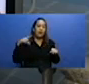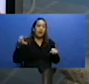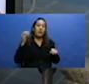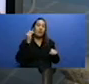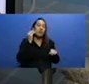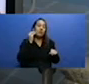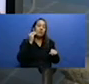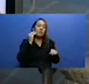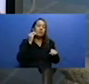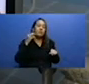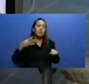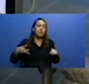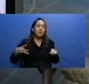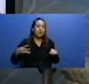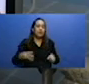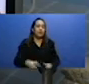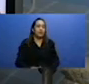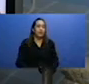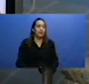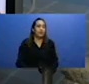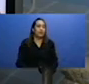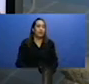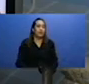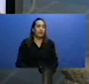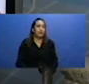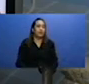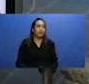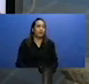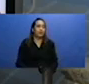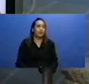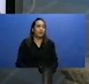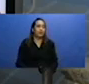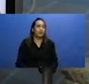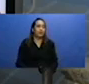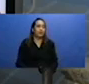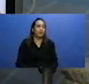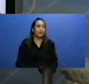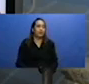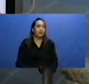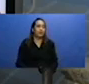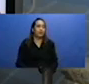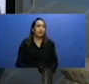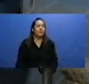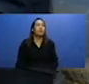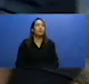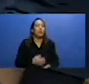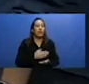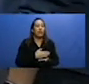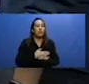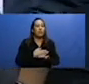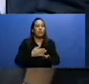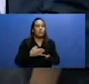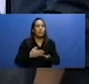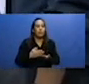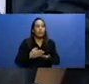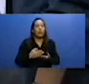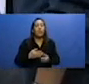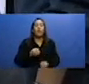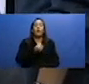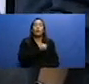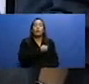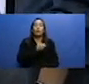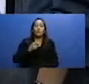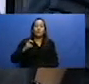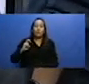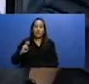até o 3, porque lá tá falando que existe 3 possibilidades. Aí, você continua. Para dar 5